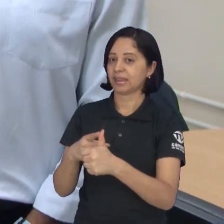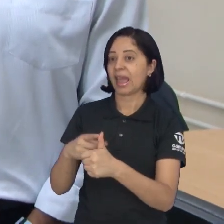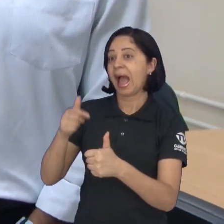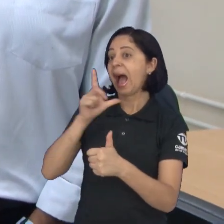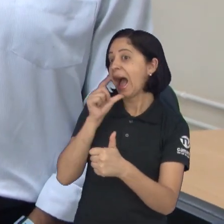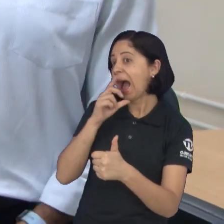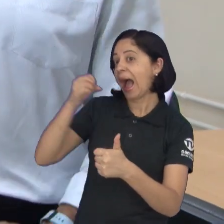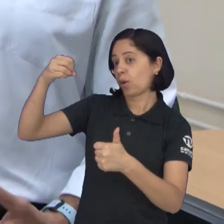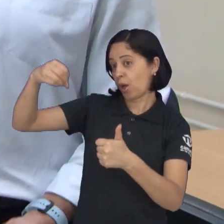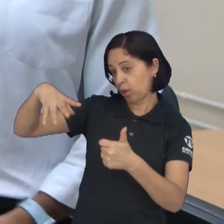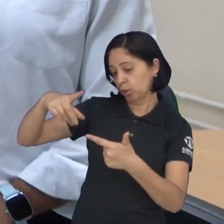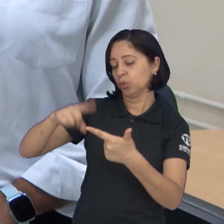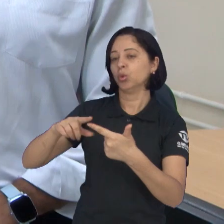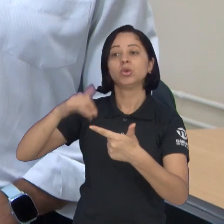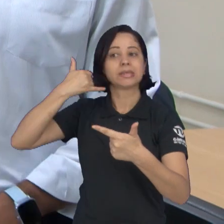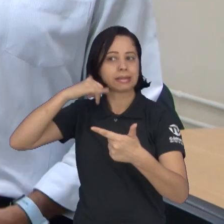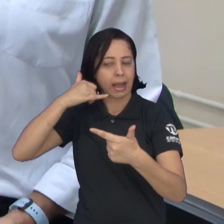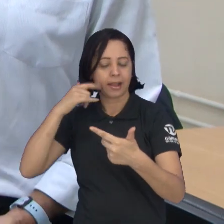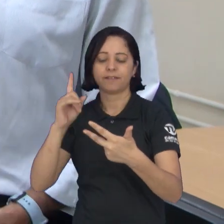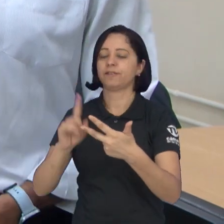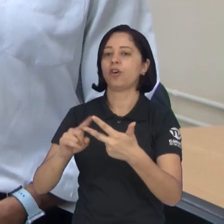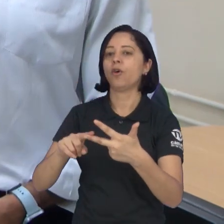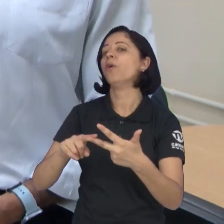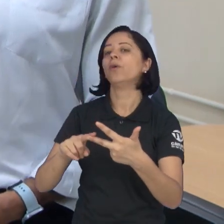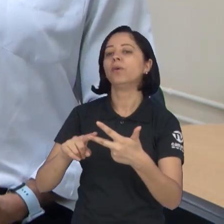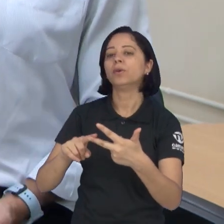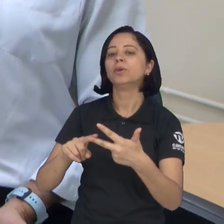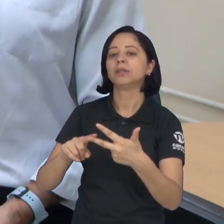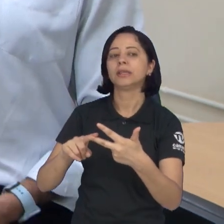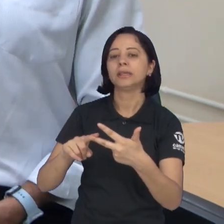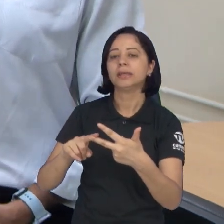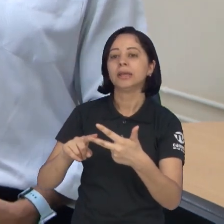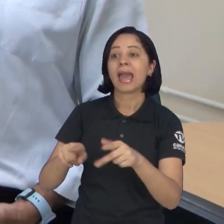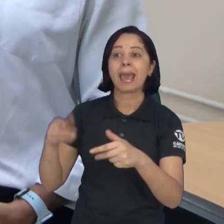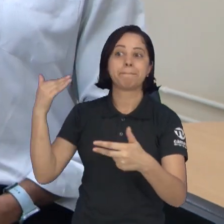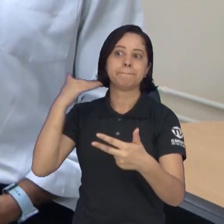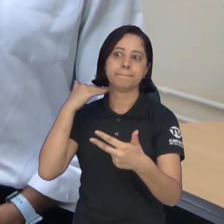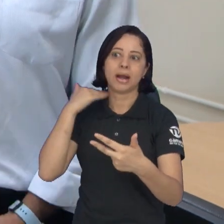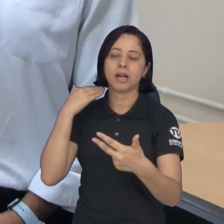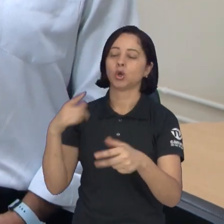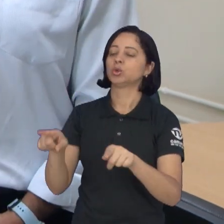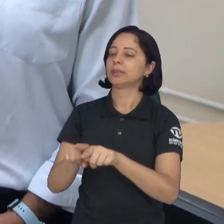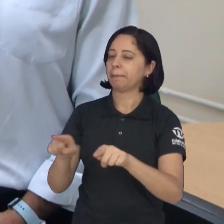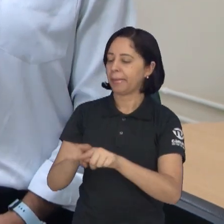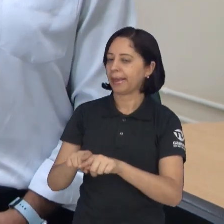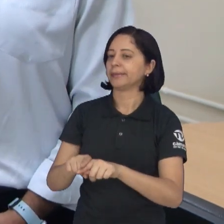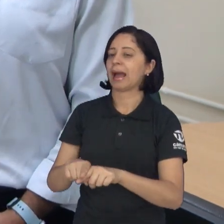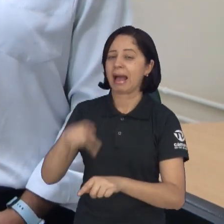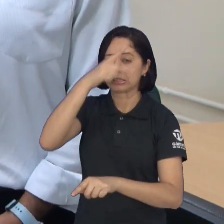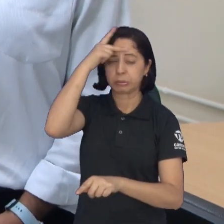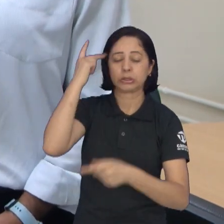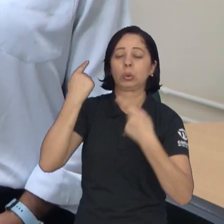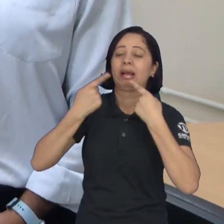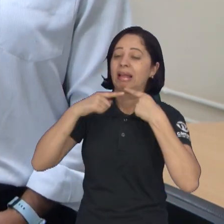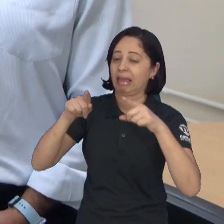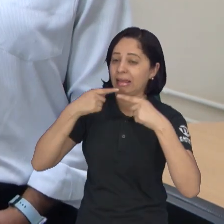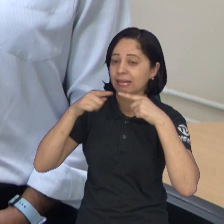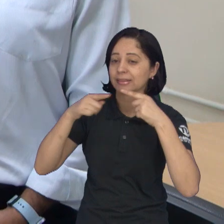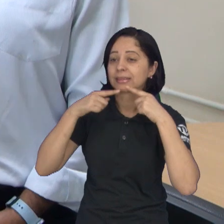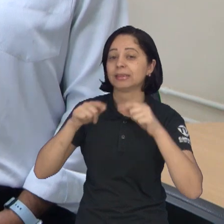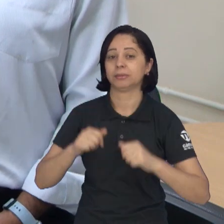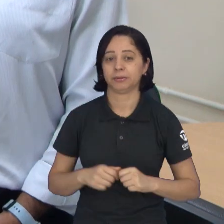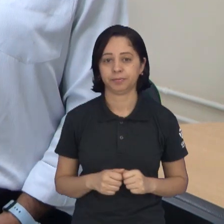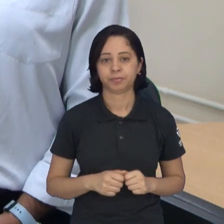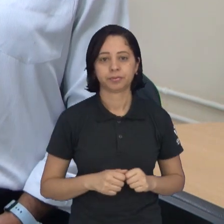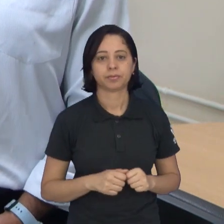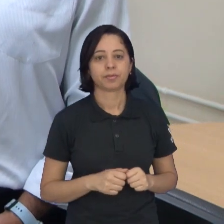as de água, de telefonia, de luz, ou então os bancos. Os bancos também a gente tem bastante reclamação aqui. E para